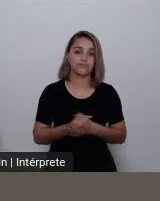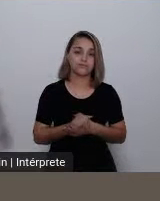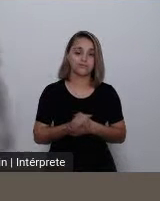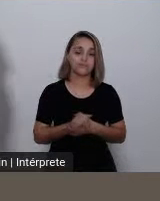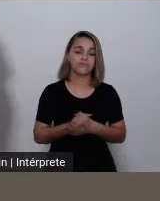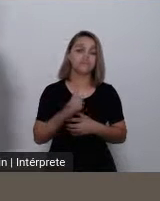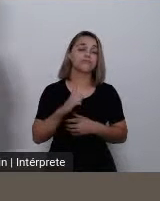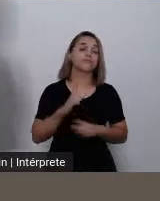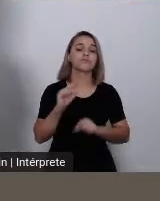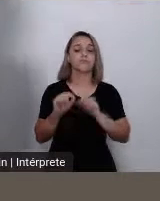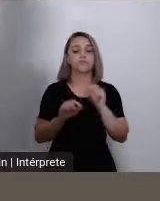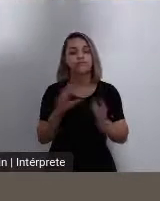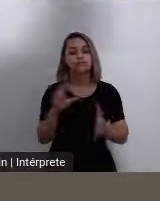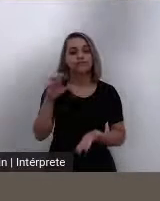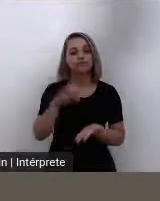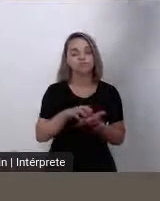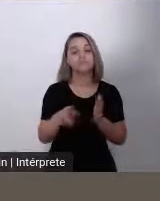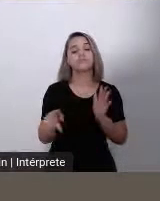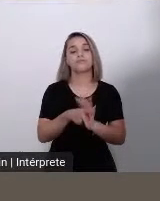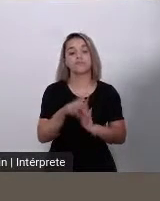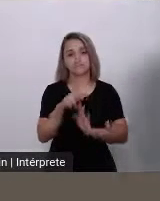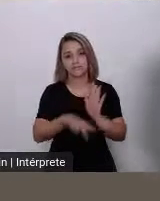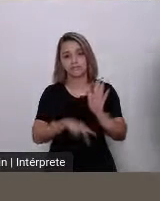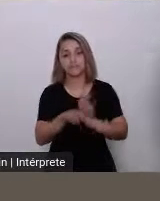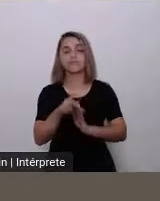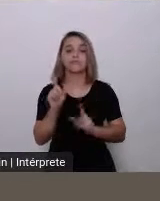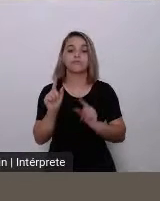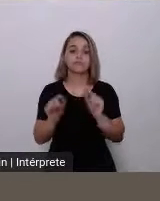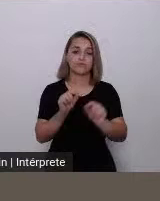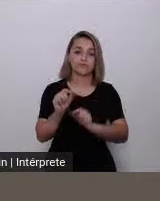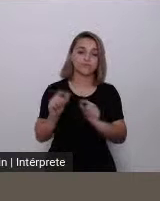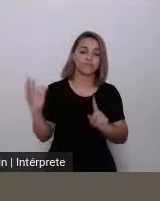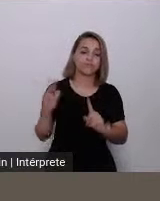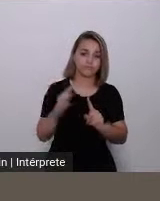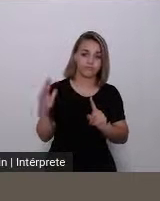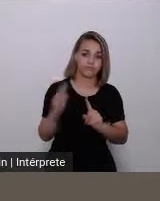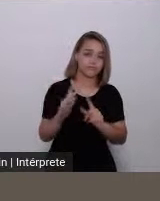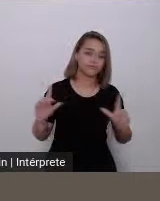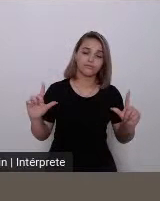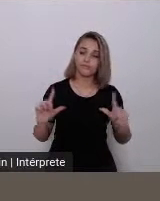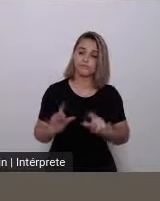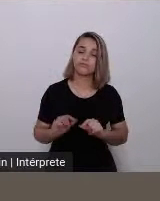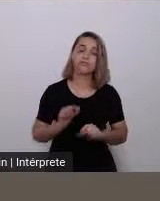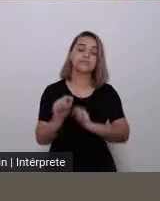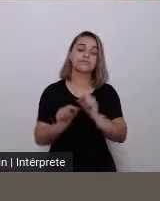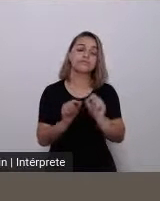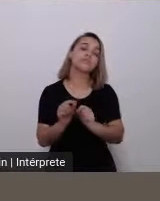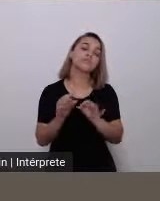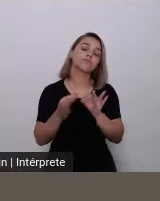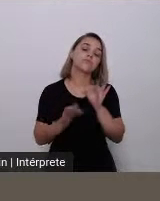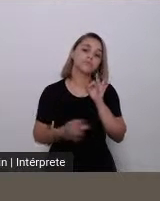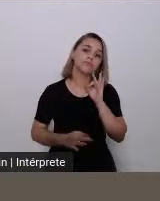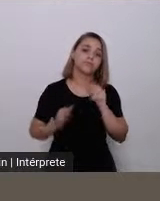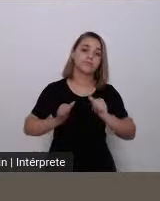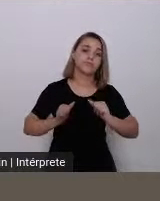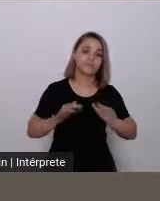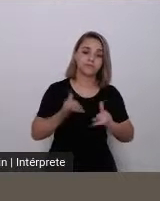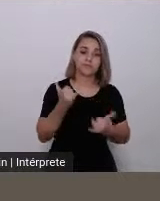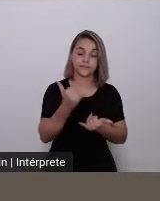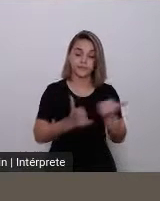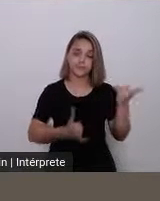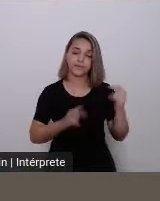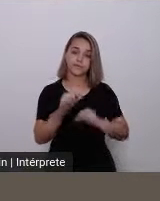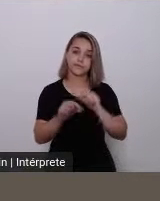a centralidade do projeto da Biblioteca Nacional não reduz o impacto de um extenso conjunto de ações similares em acervos dos